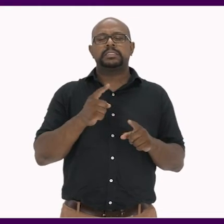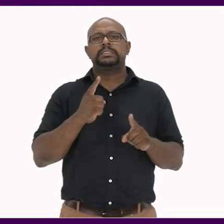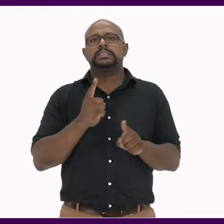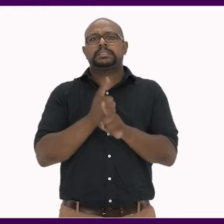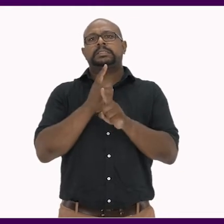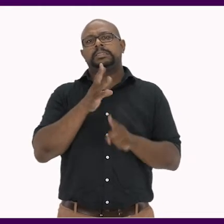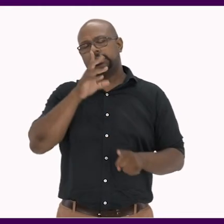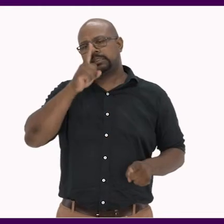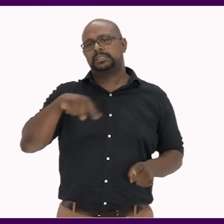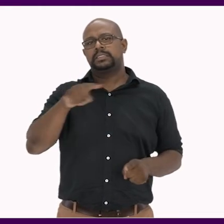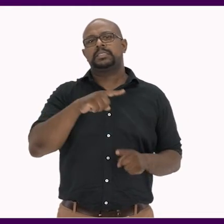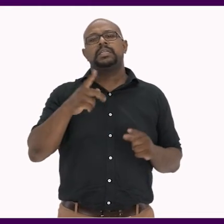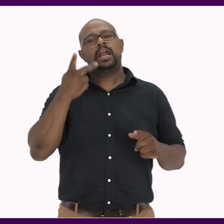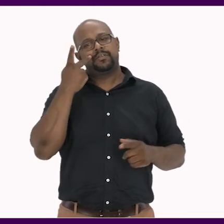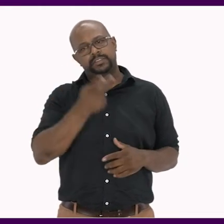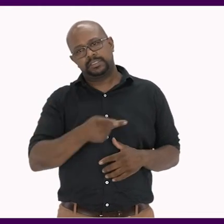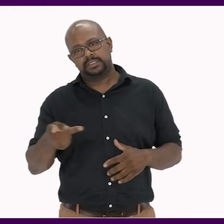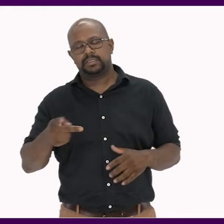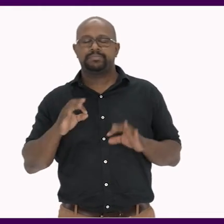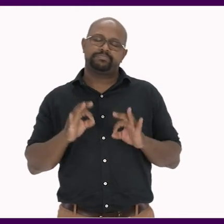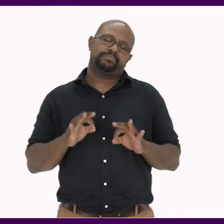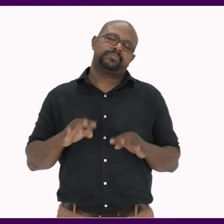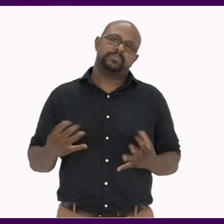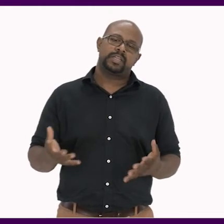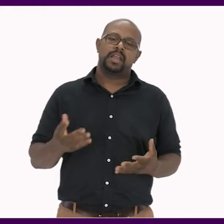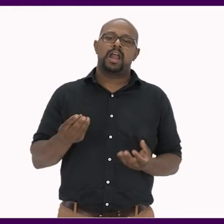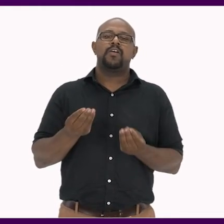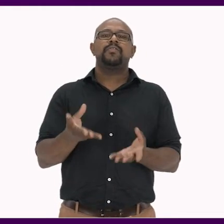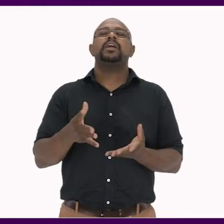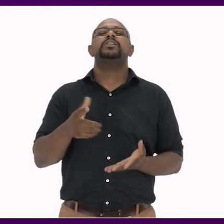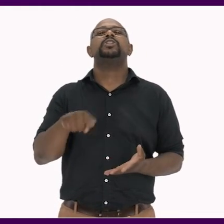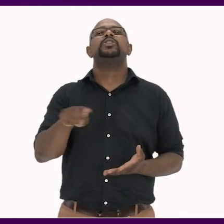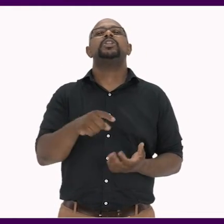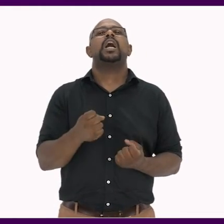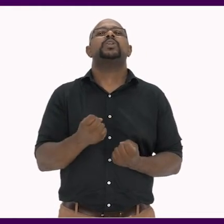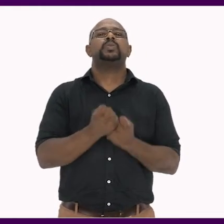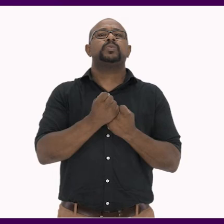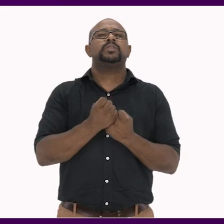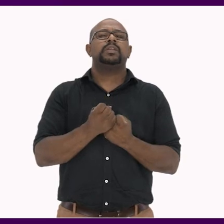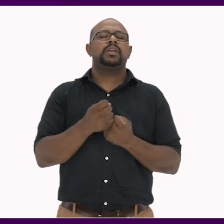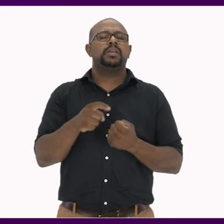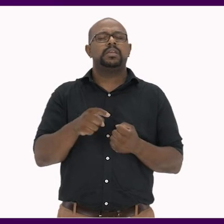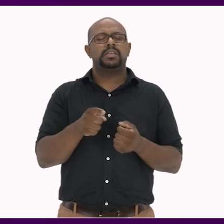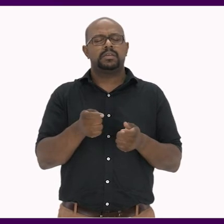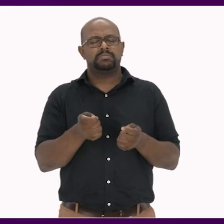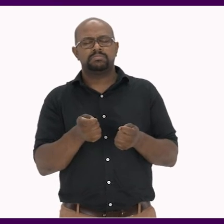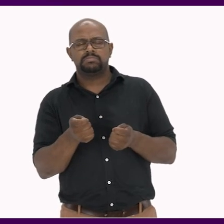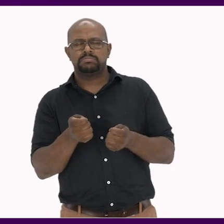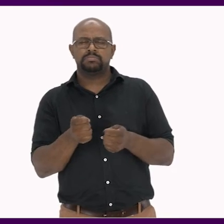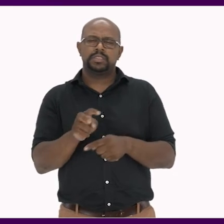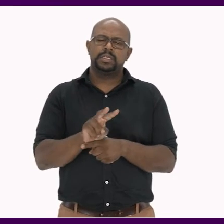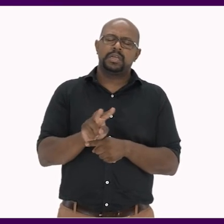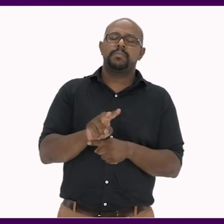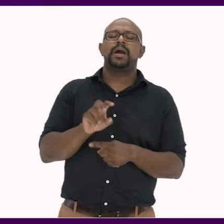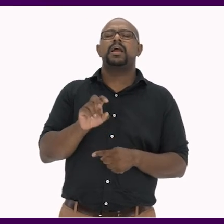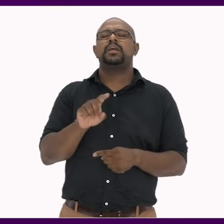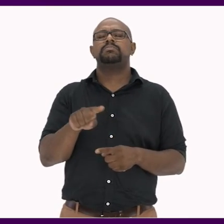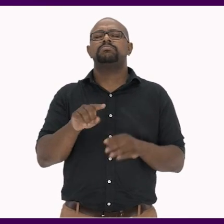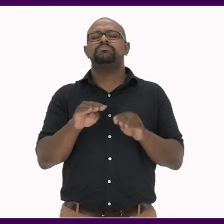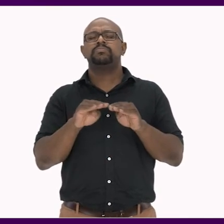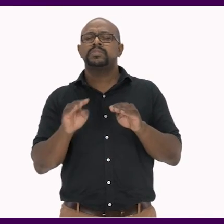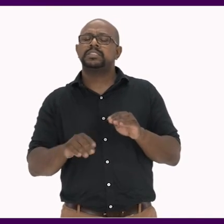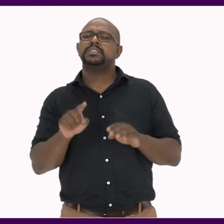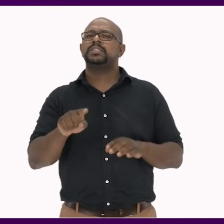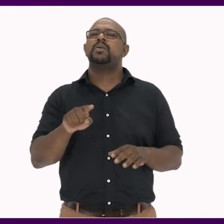ser encontradas na visita e, consequentemente, a oferta de ajuda e monitoramento para